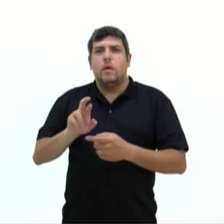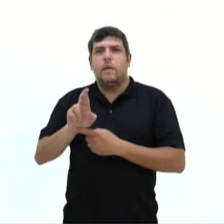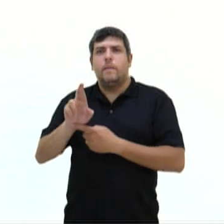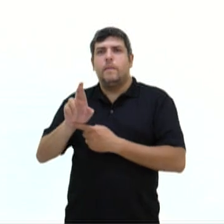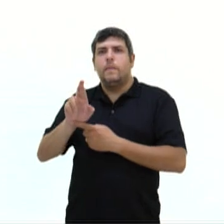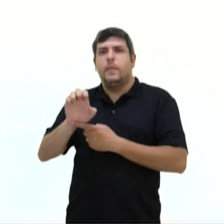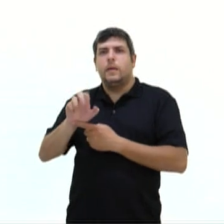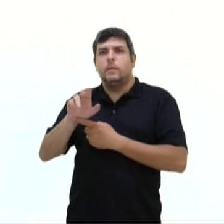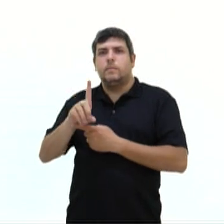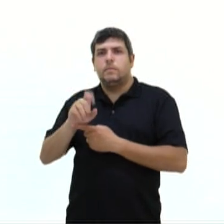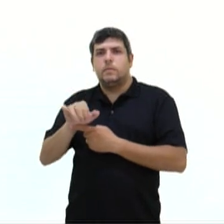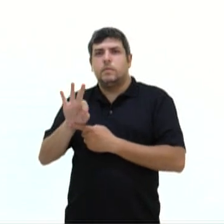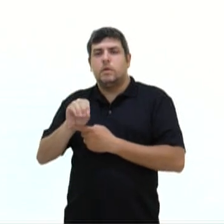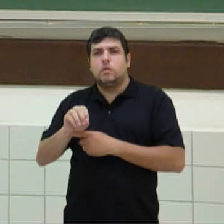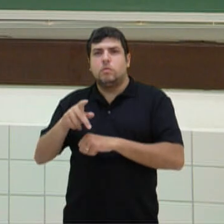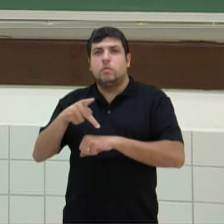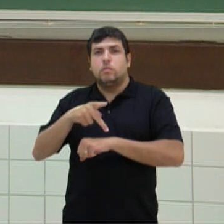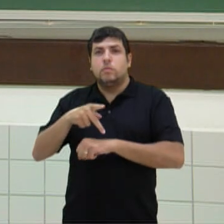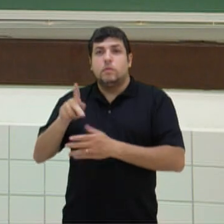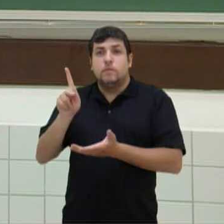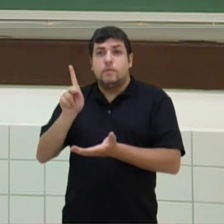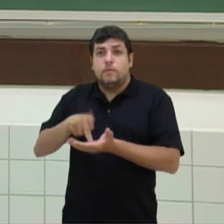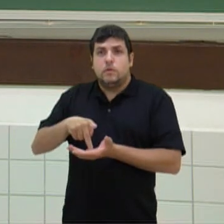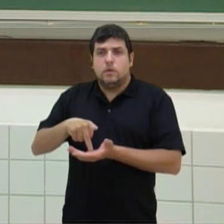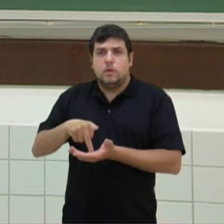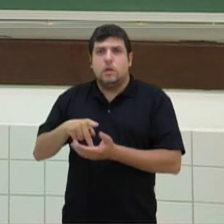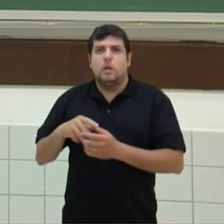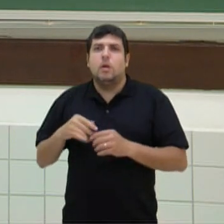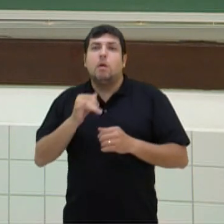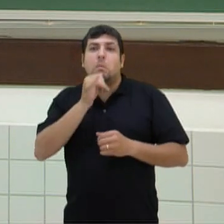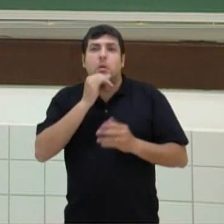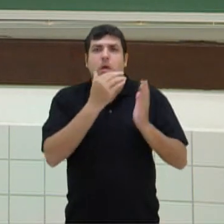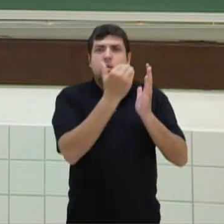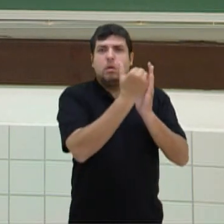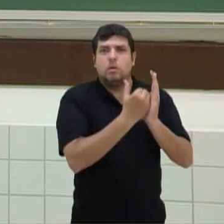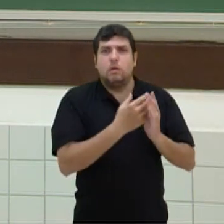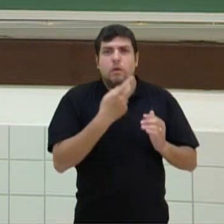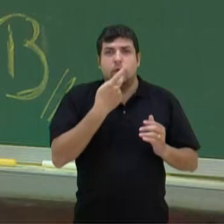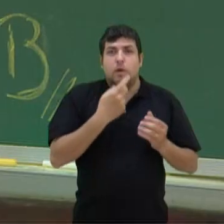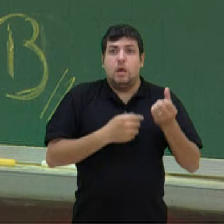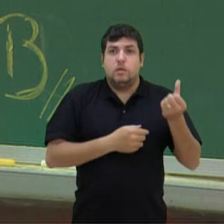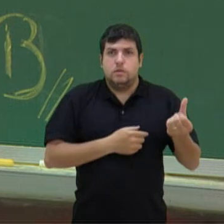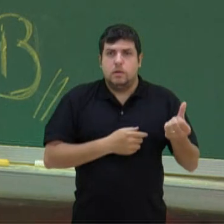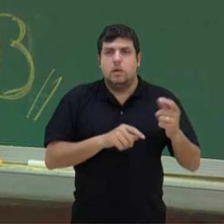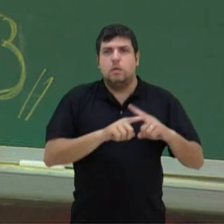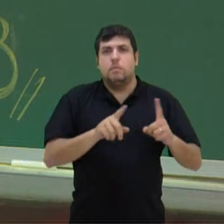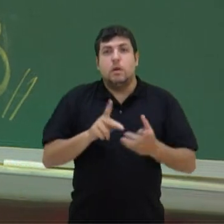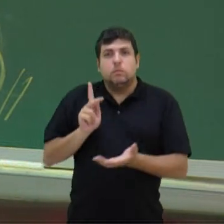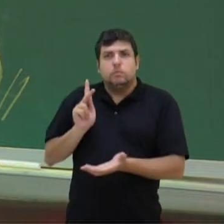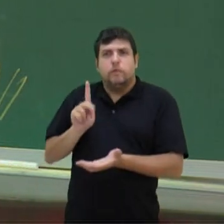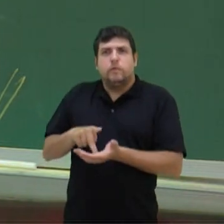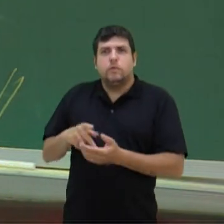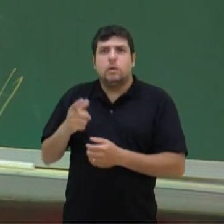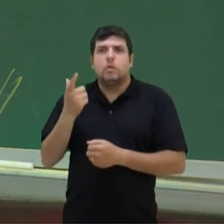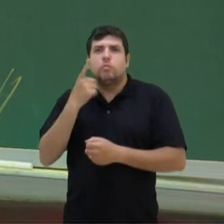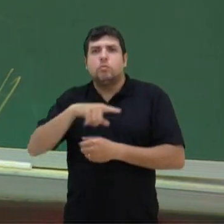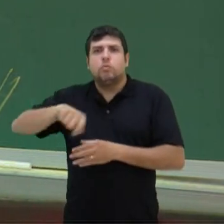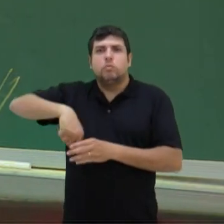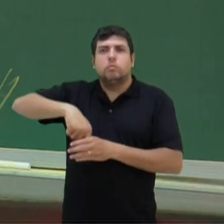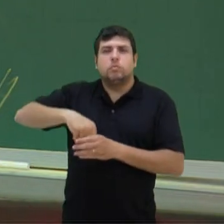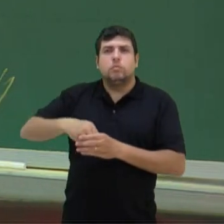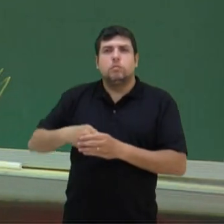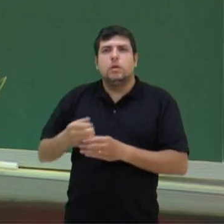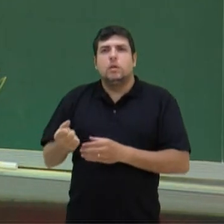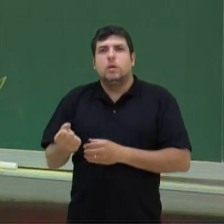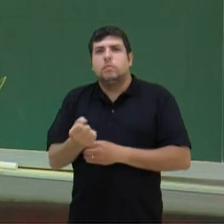Ou seja, a receita pode ter dito que ia render para 6 pessoas, mas de fato eu consegui uma receita que rendeu para 3.